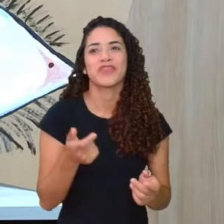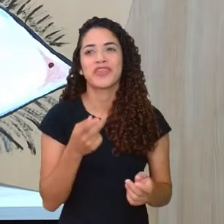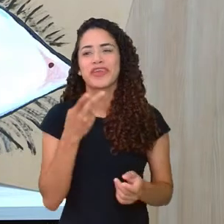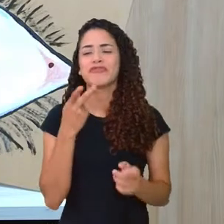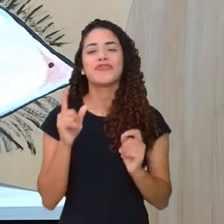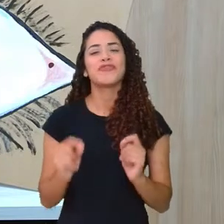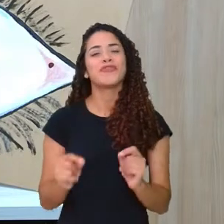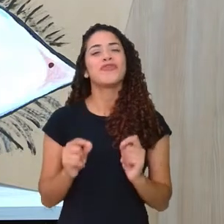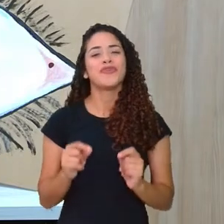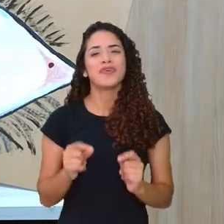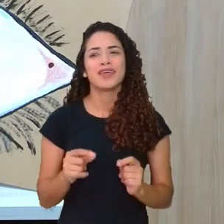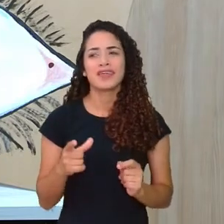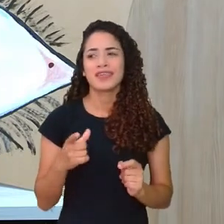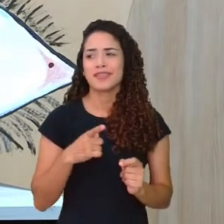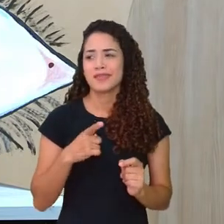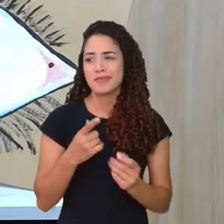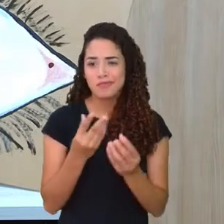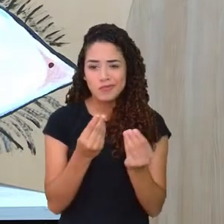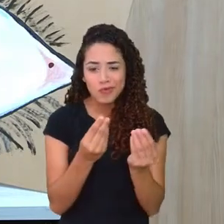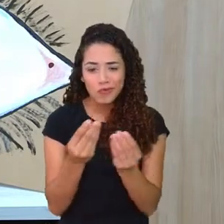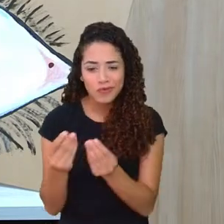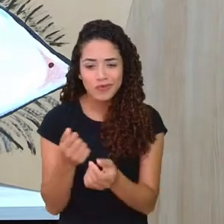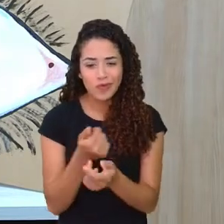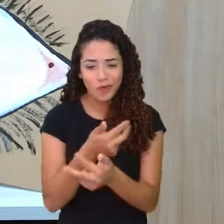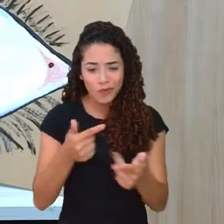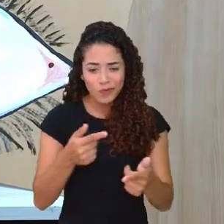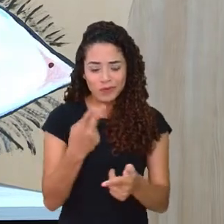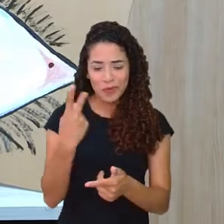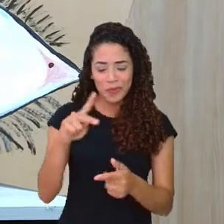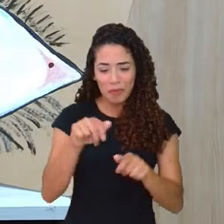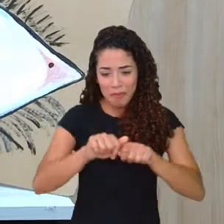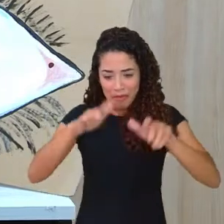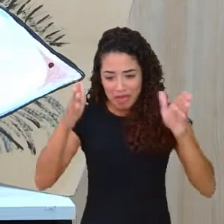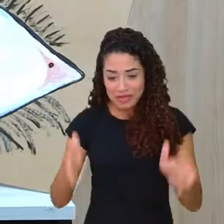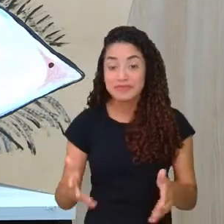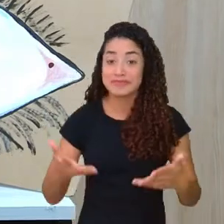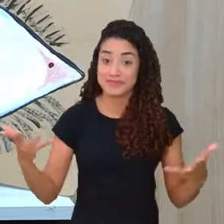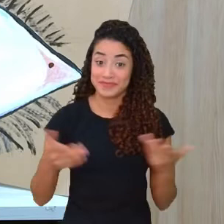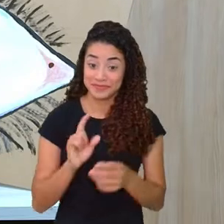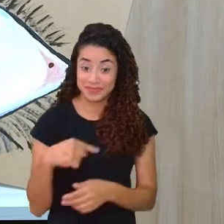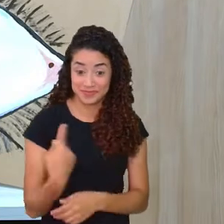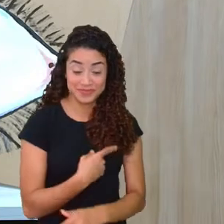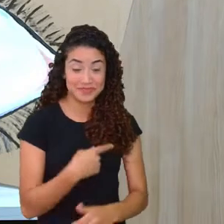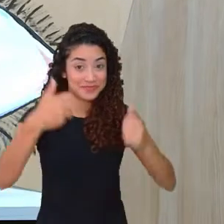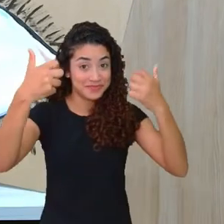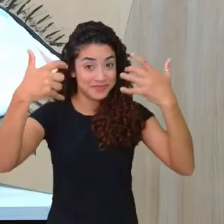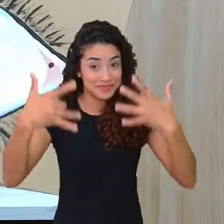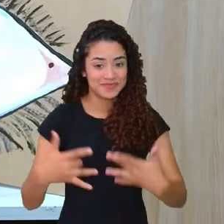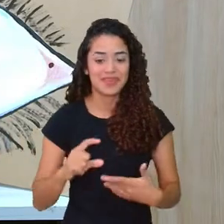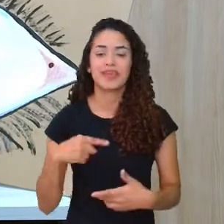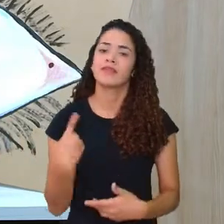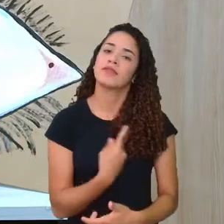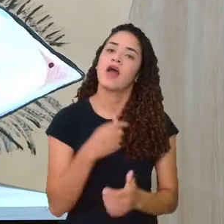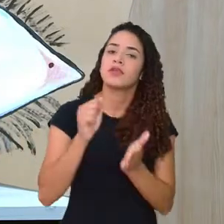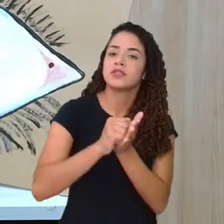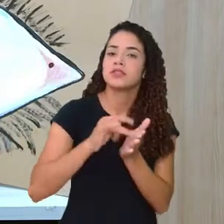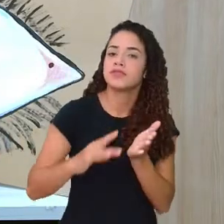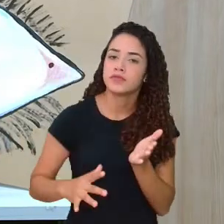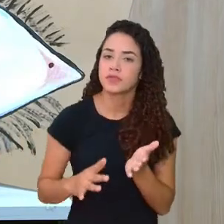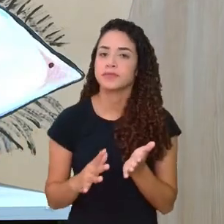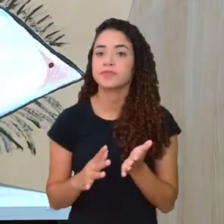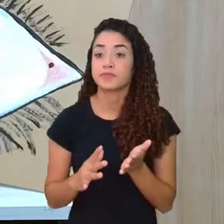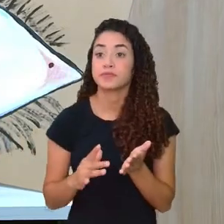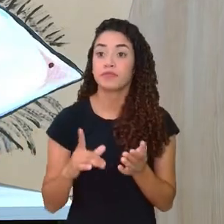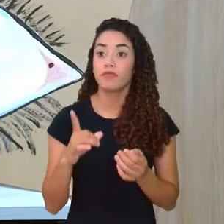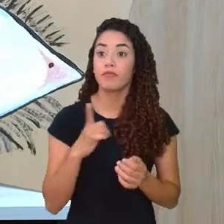professora, o que é tudo isso na sua mesa? Então, agora a gente vai explicar que a nossa atividade